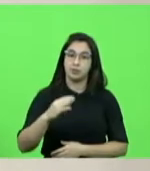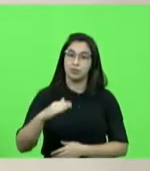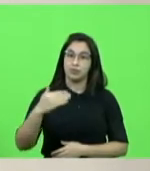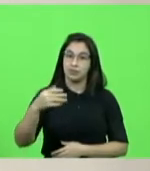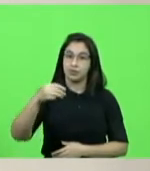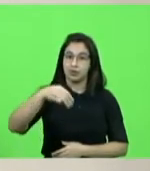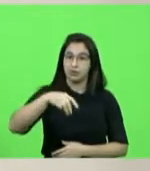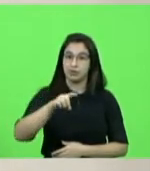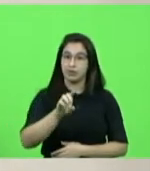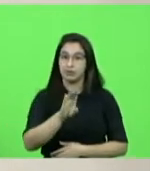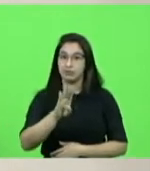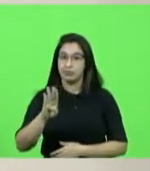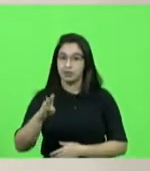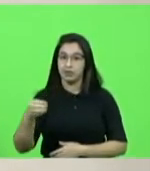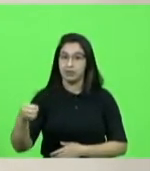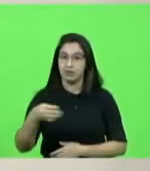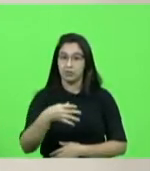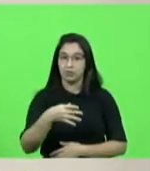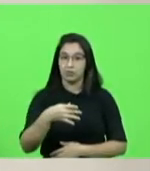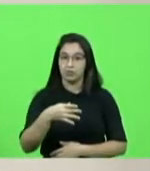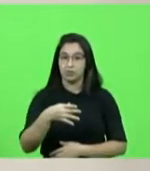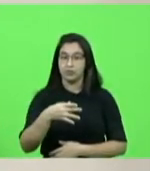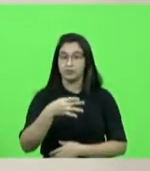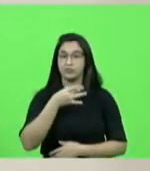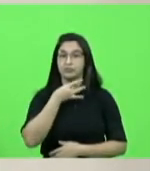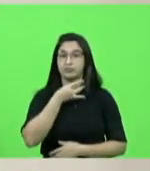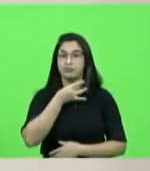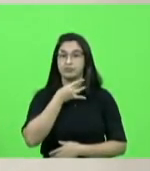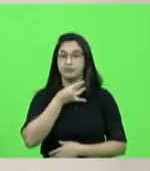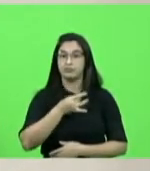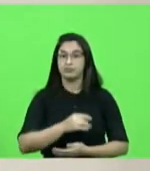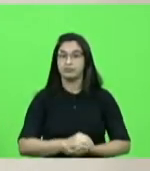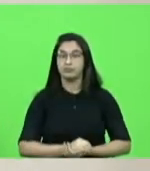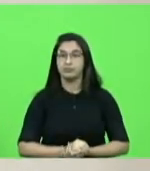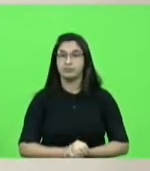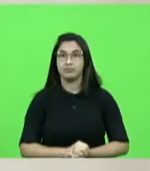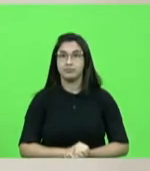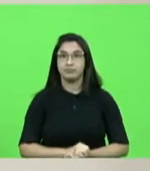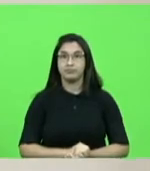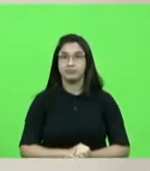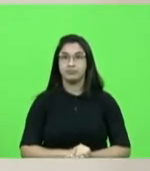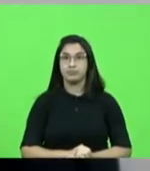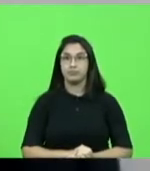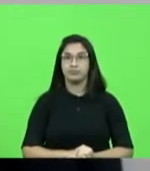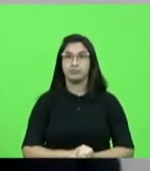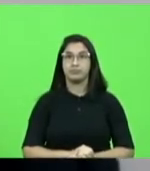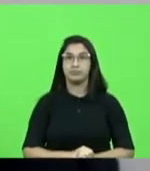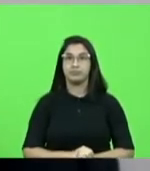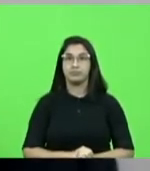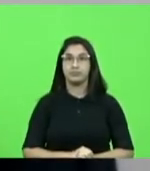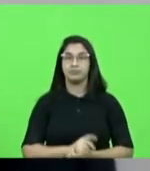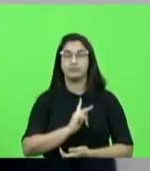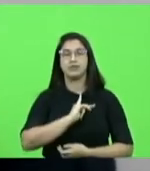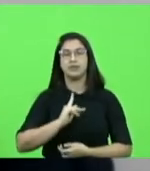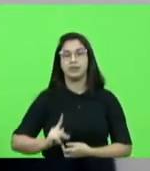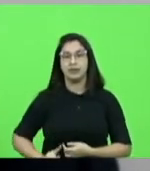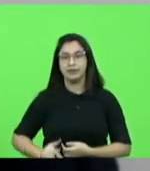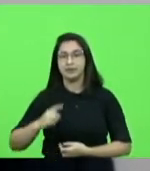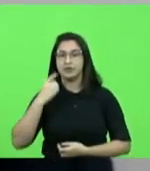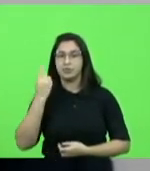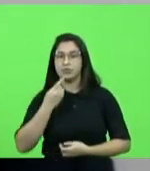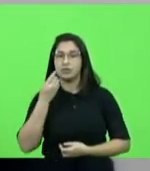e Partido Novo, deputado Cobolchini. Senhor presidente, senhores deputados,